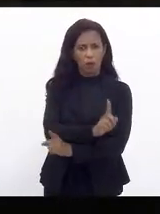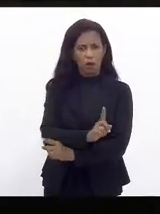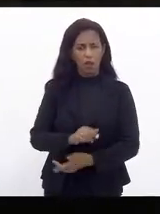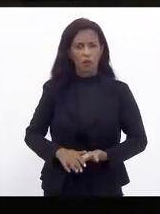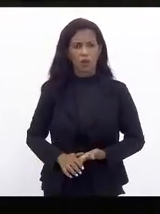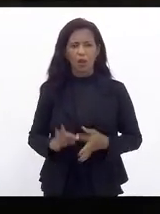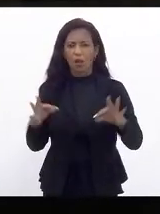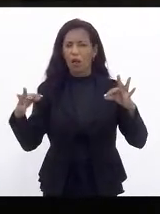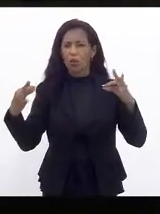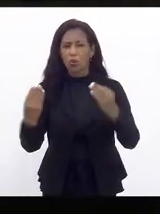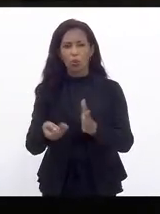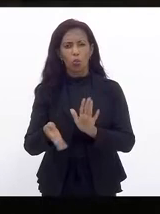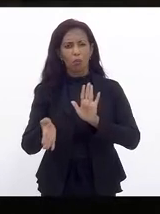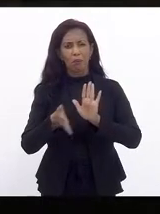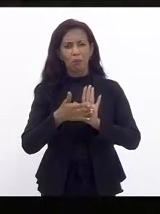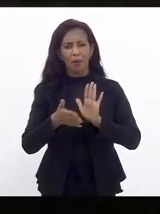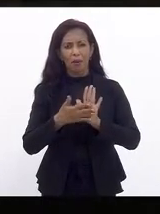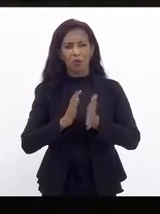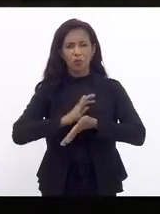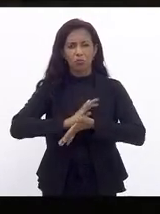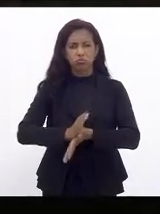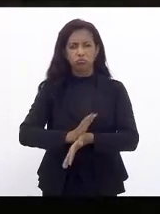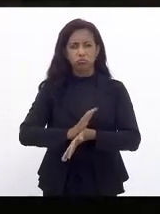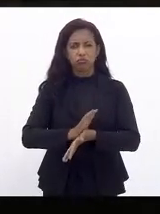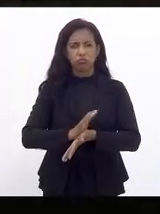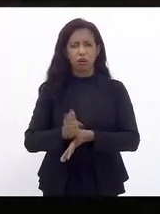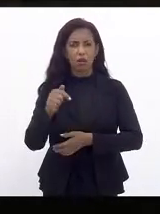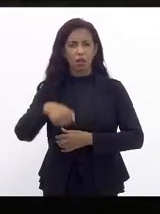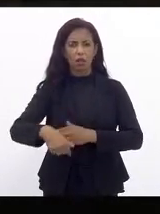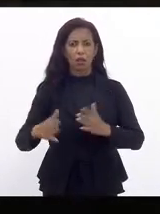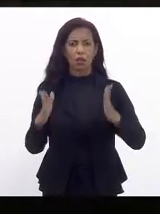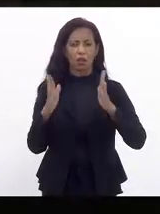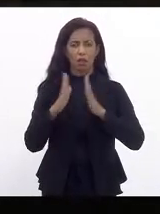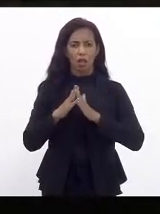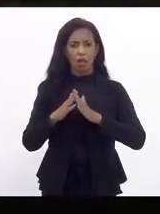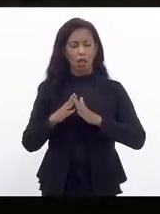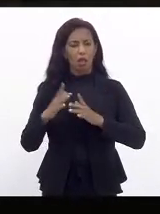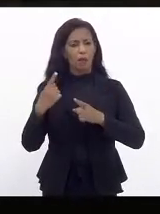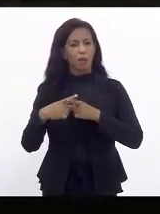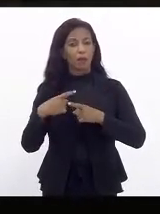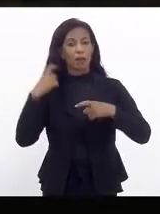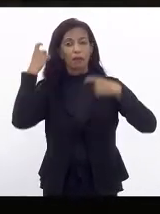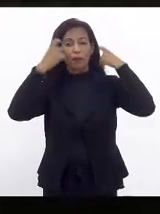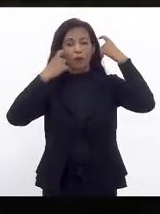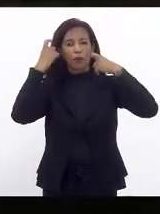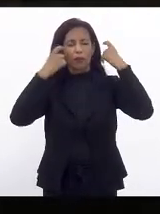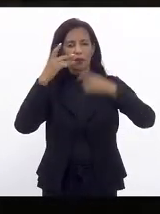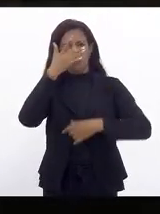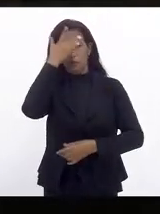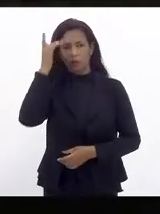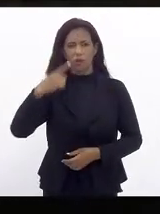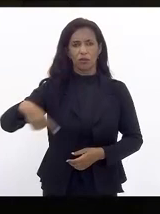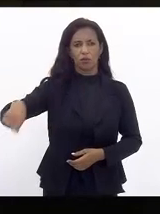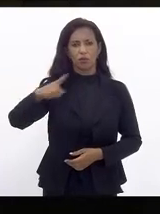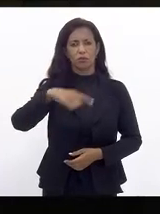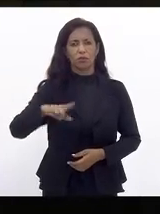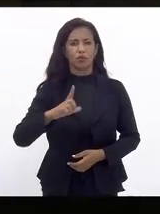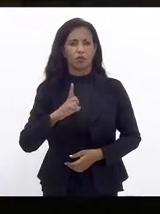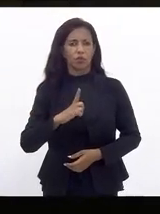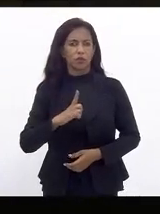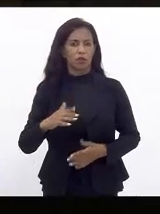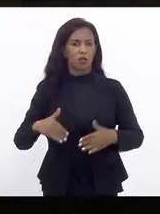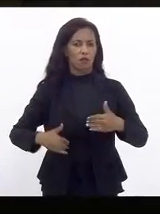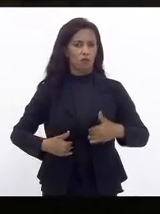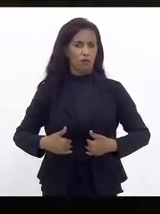a todo o pacote de maldade apresentado nessa casa, é porque a gente tem preocupação com essas pessoas que têm fome. Quando